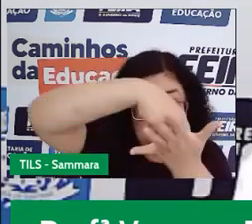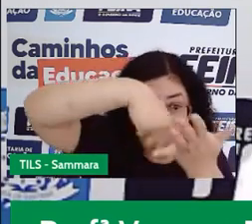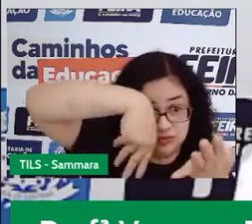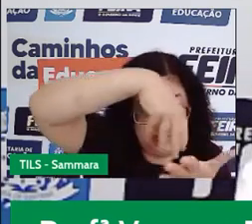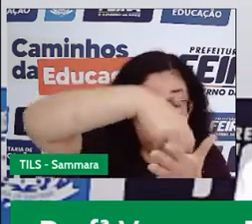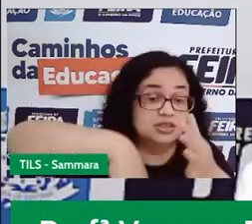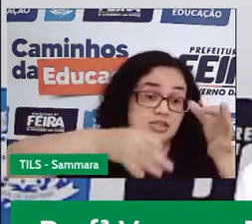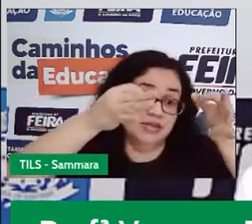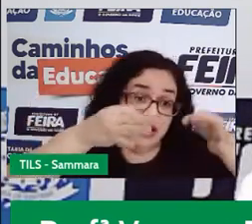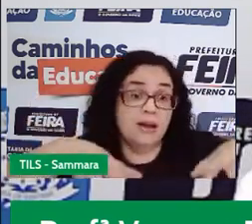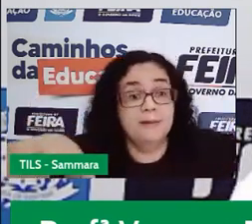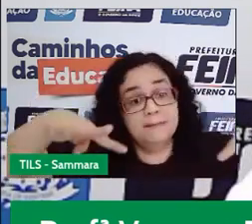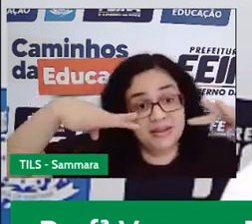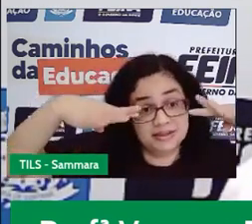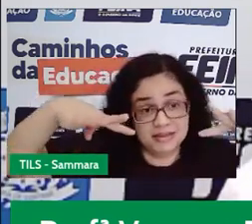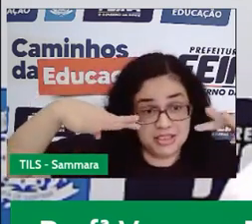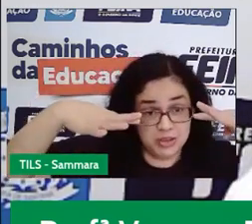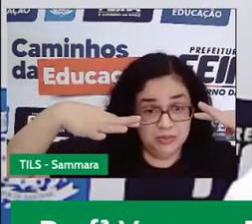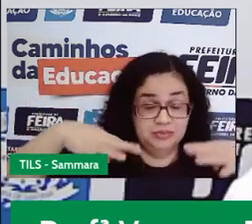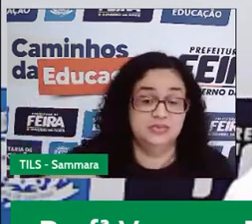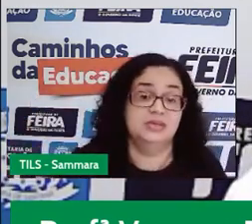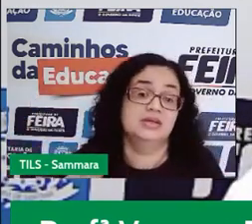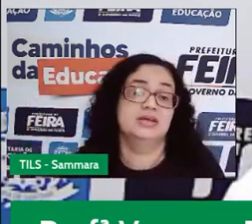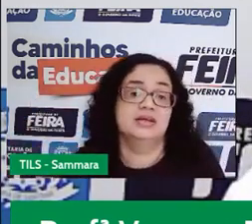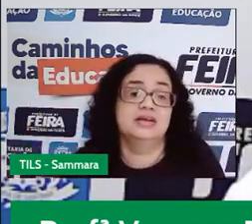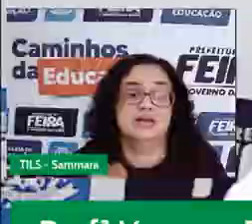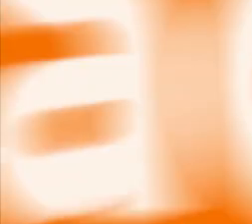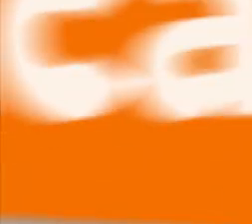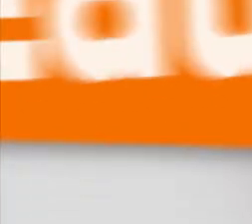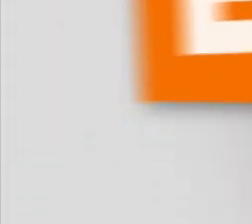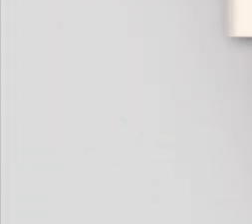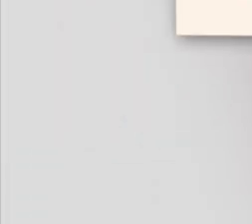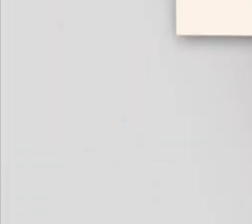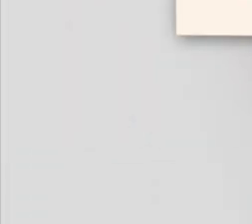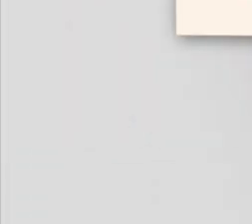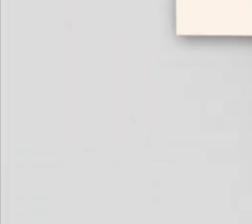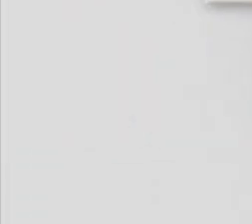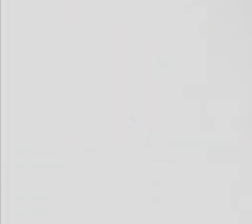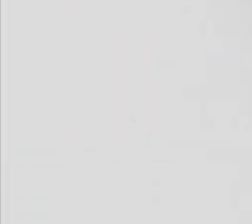até nosso próximo encontro tchau tchau